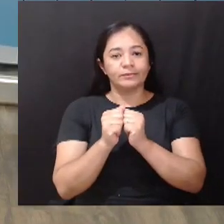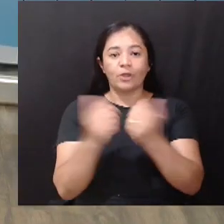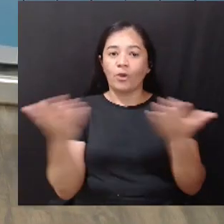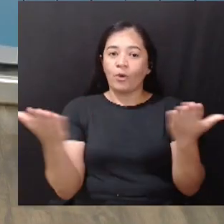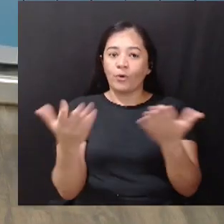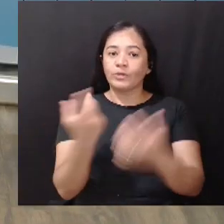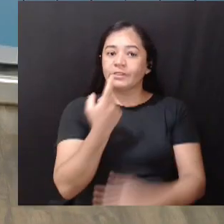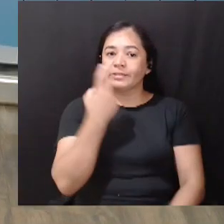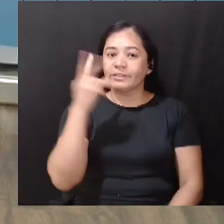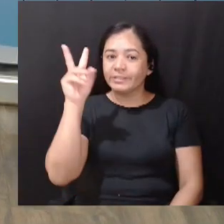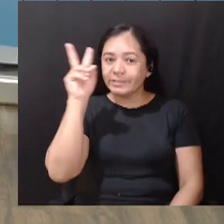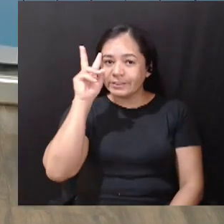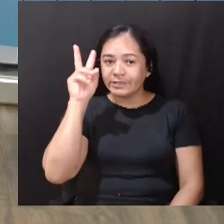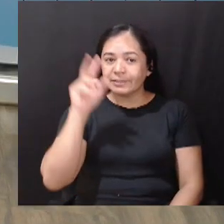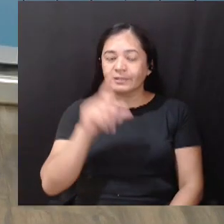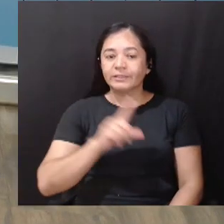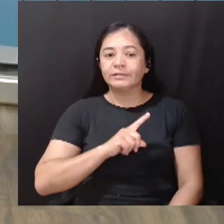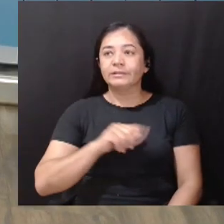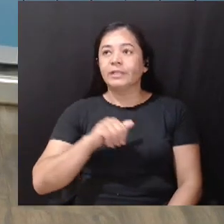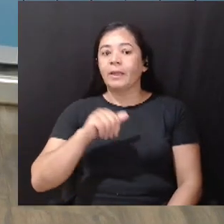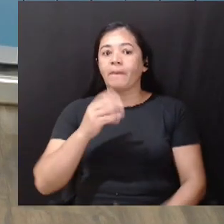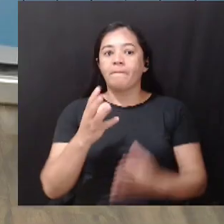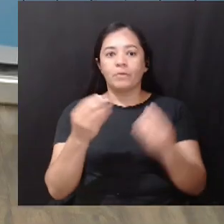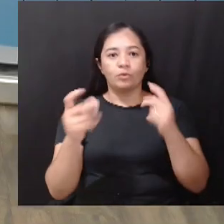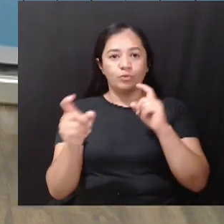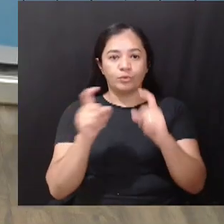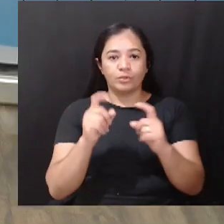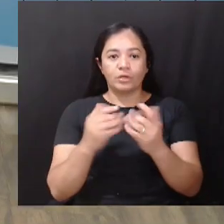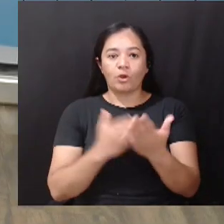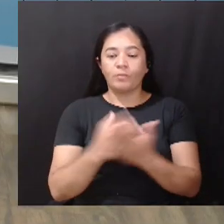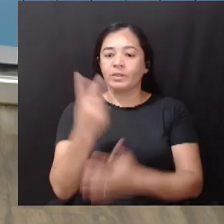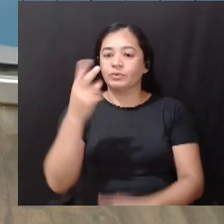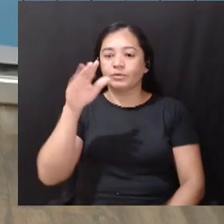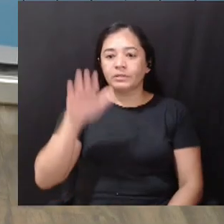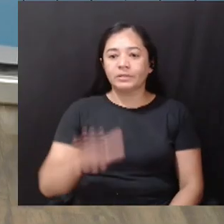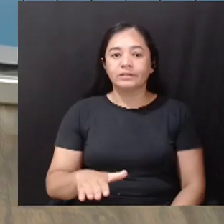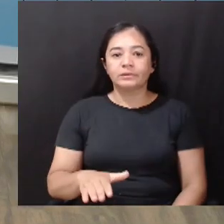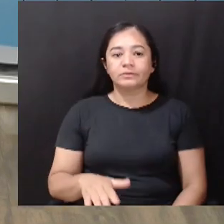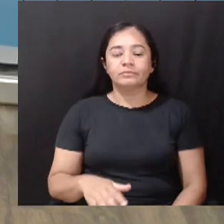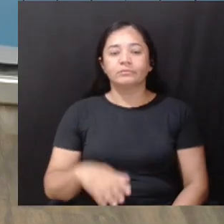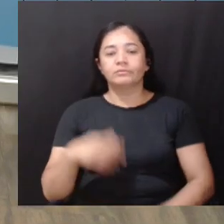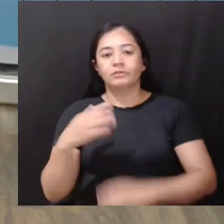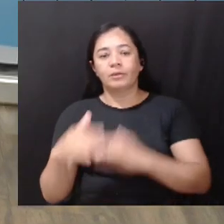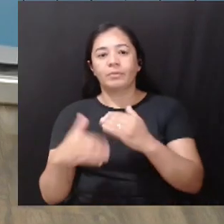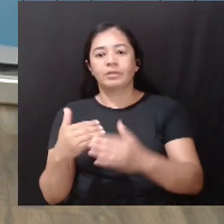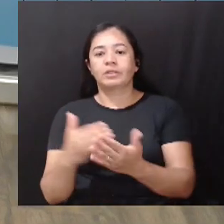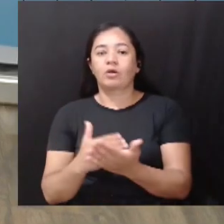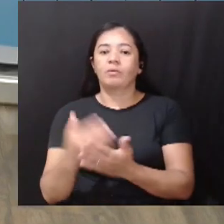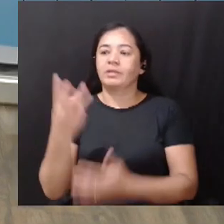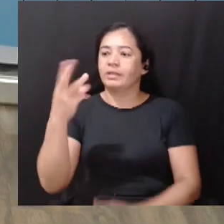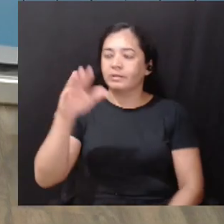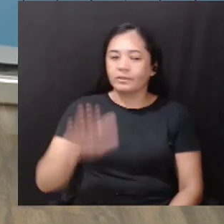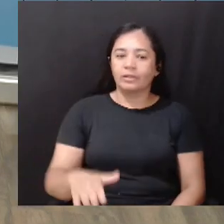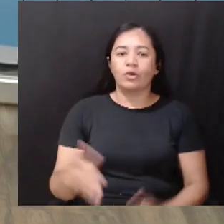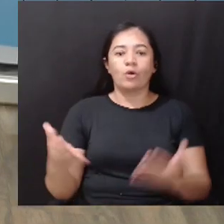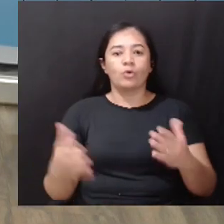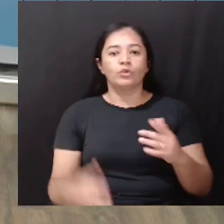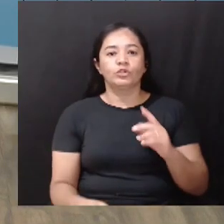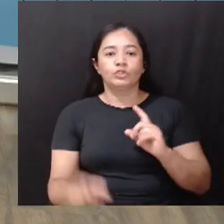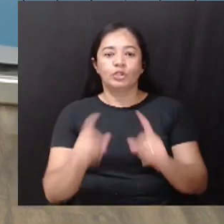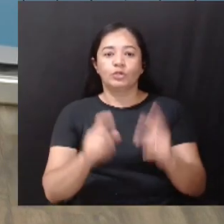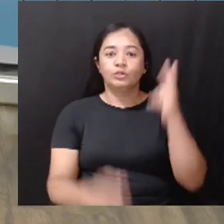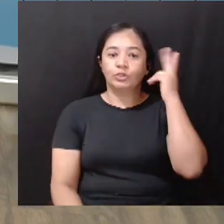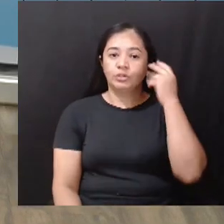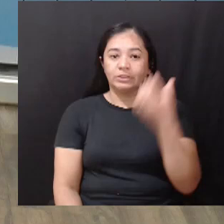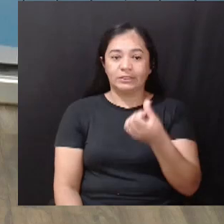tem muitas reuniões, daqui a pouco a partir das 2 horas da tarde, depois tem a partir das 3 horas, hoje tem reunião ordinária a partir das 6 horas